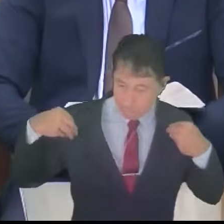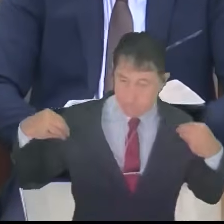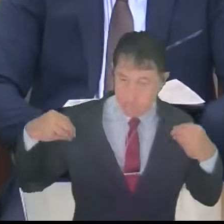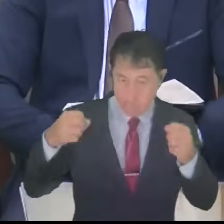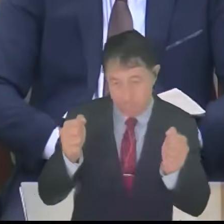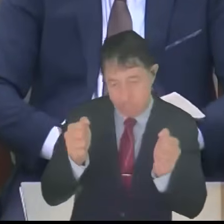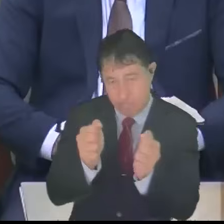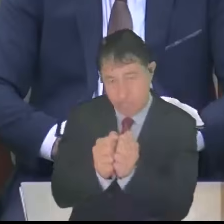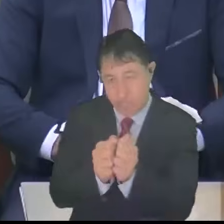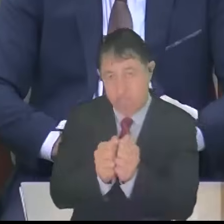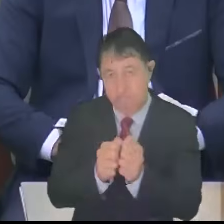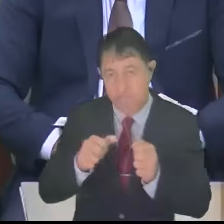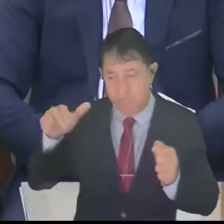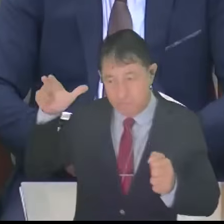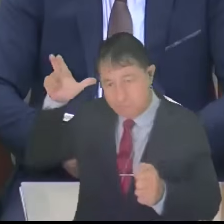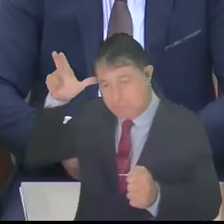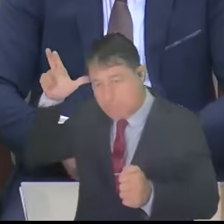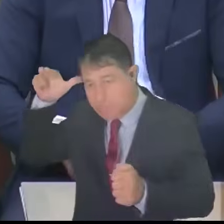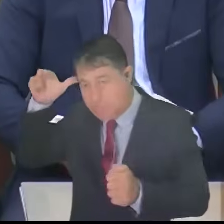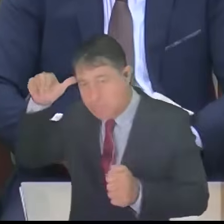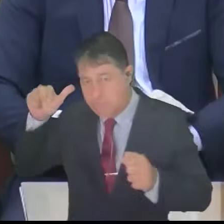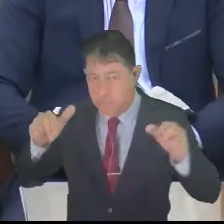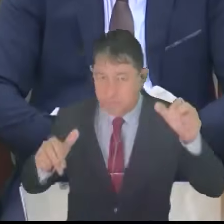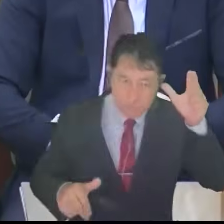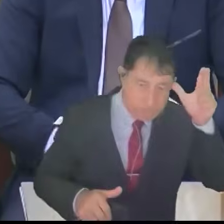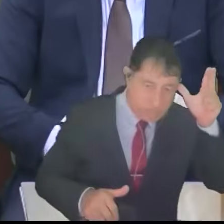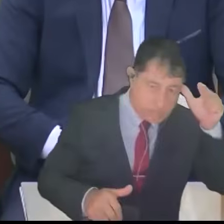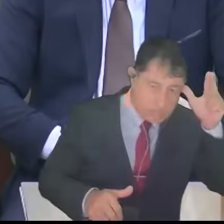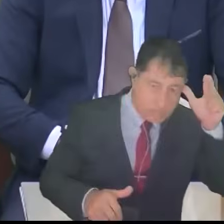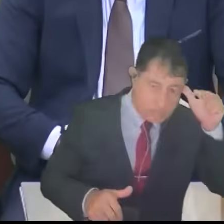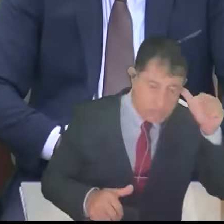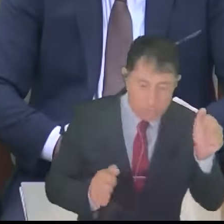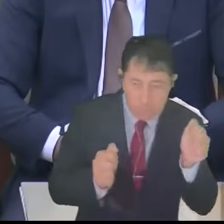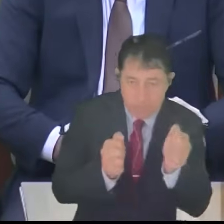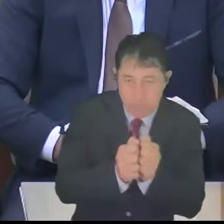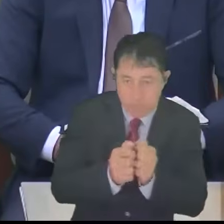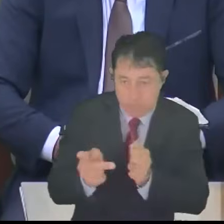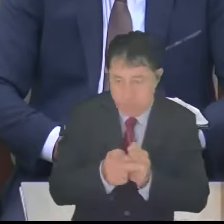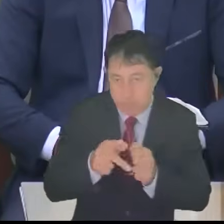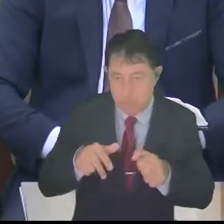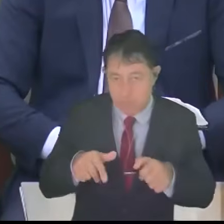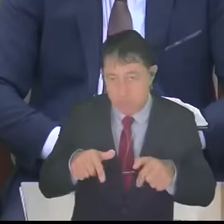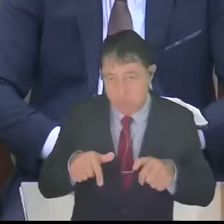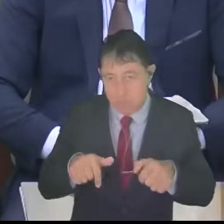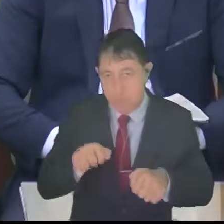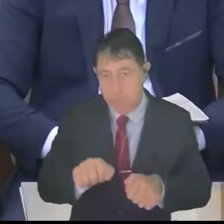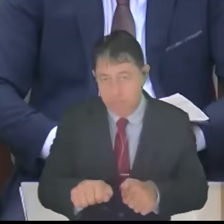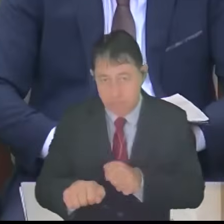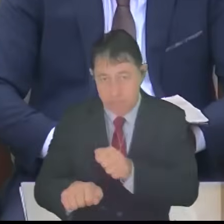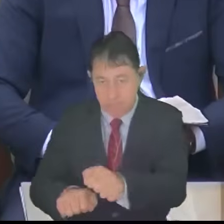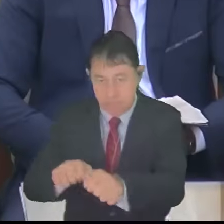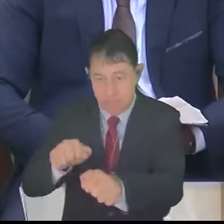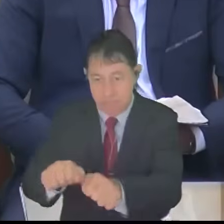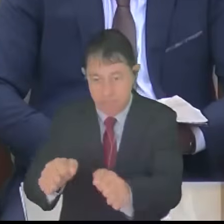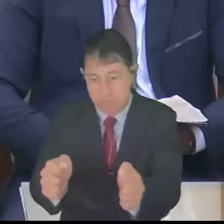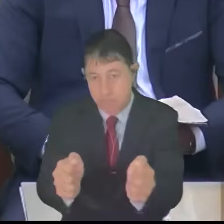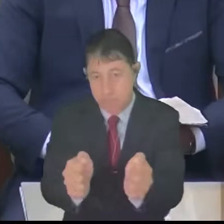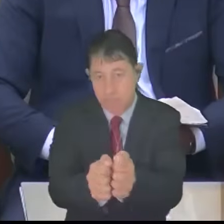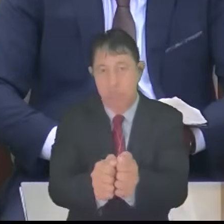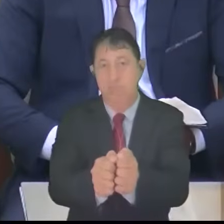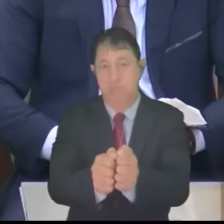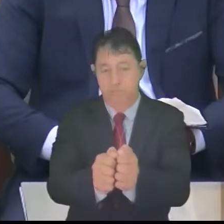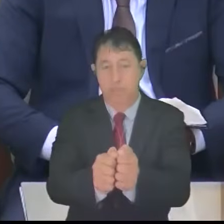cima de dois bois. Louvado seja o nome do Senhor para sempre e eternamente. E